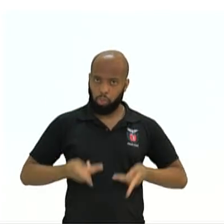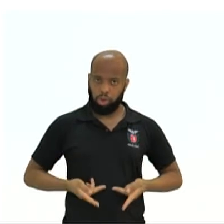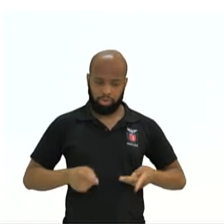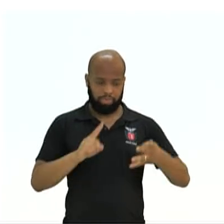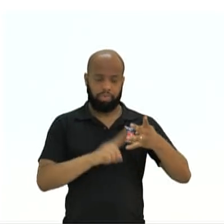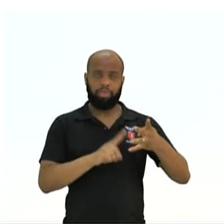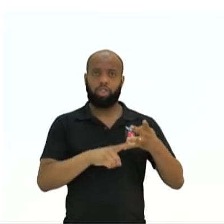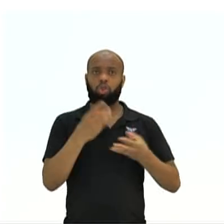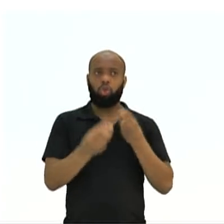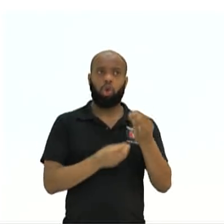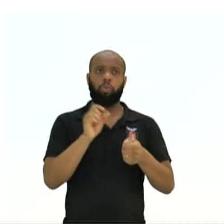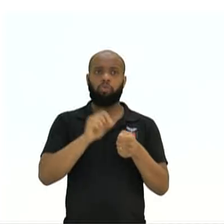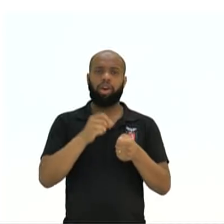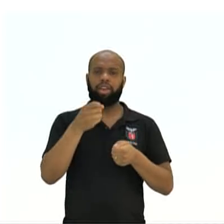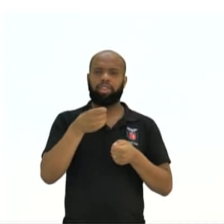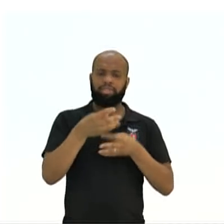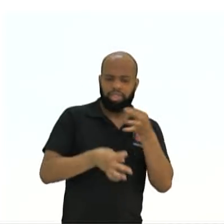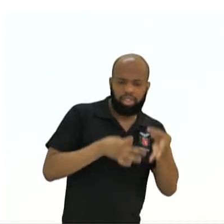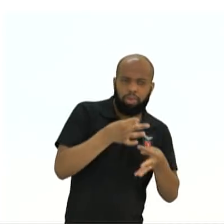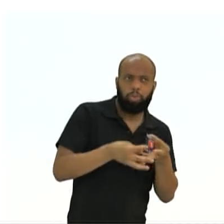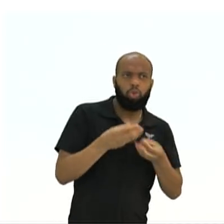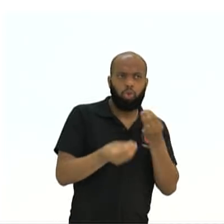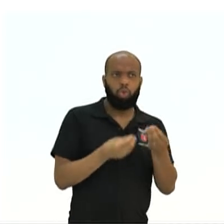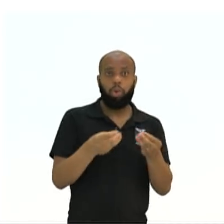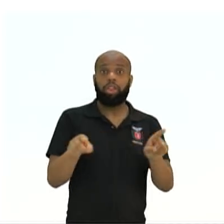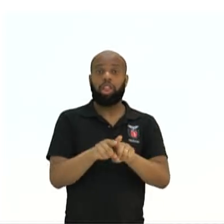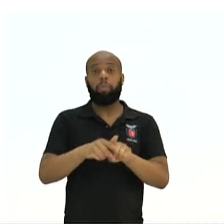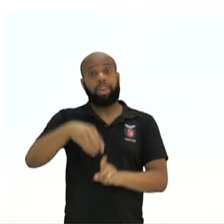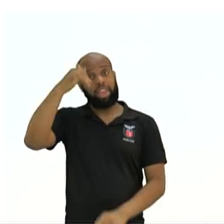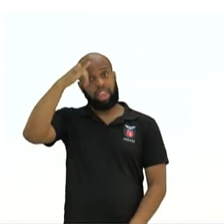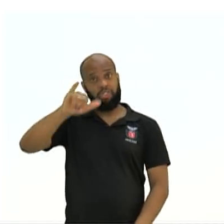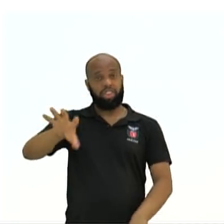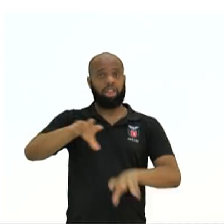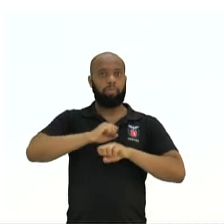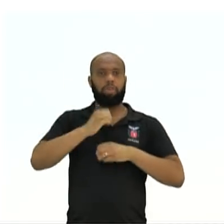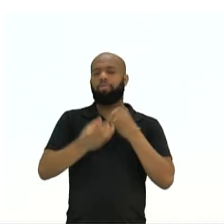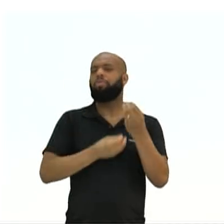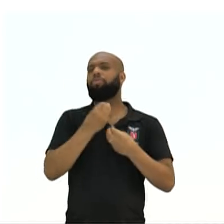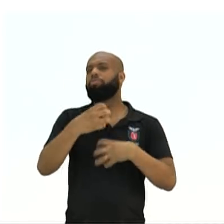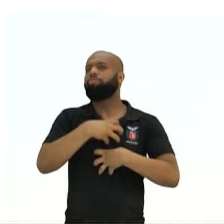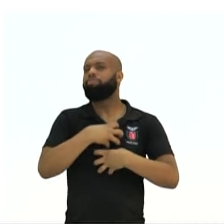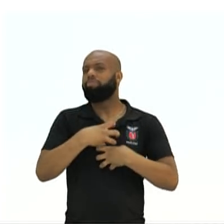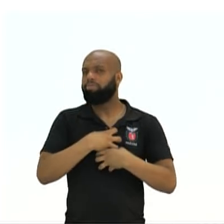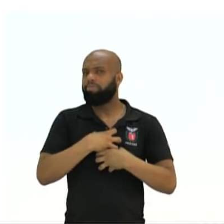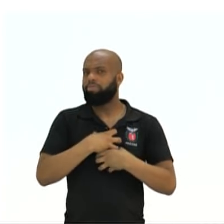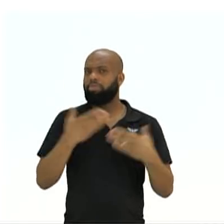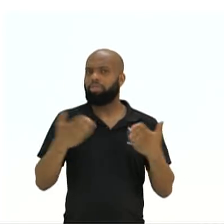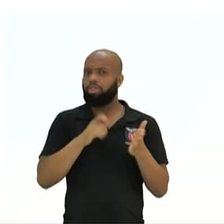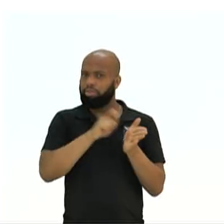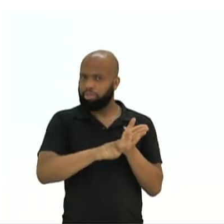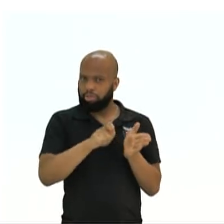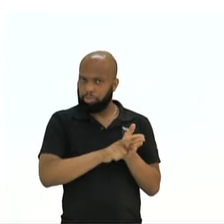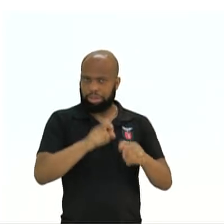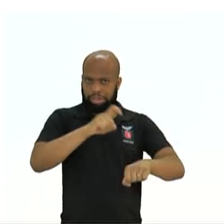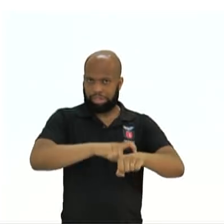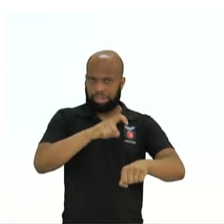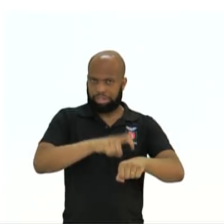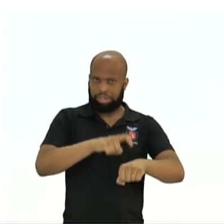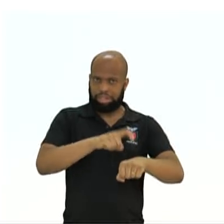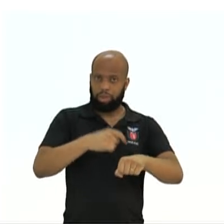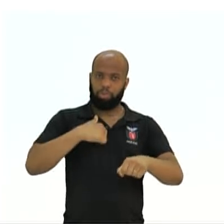D, como que é feito o tratamento? E quanto à prevenção dessa doença, de que forma que ela é feita? Então vamos lá, consulta